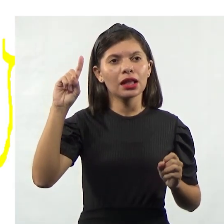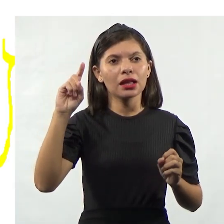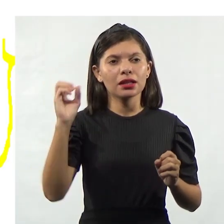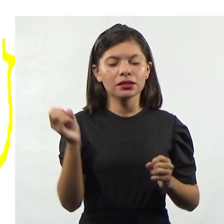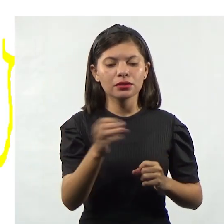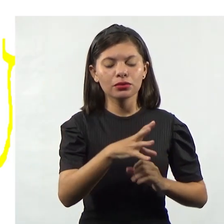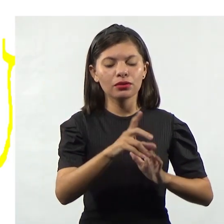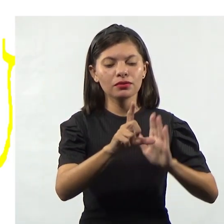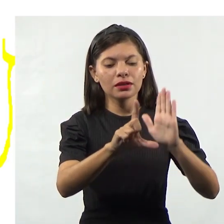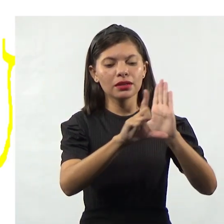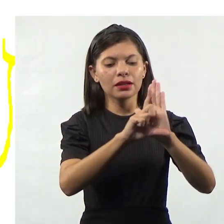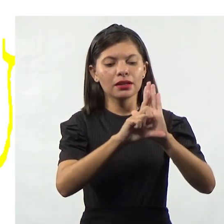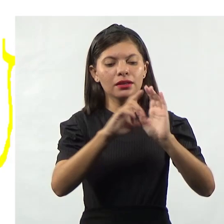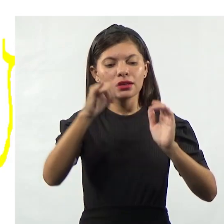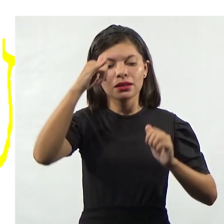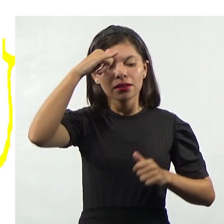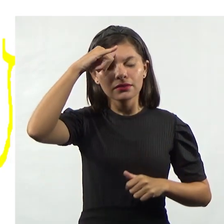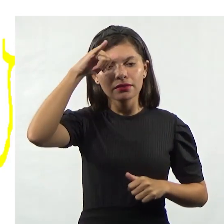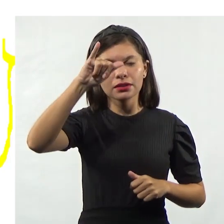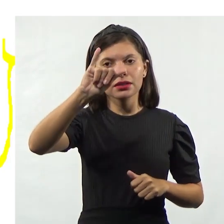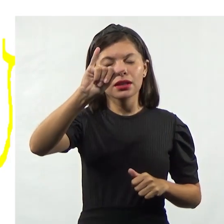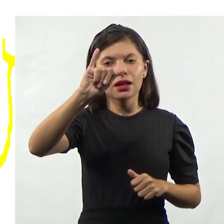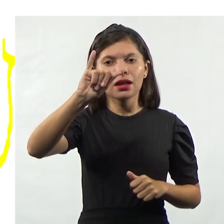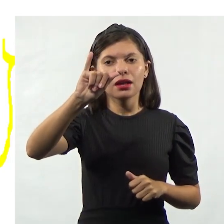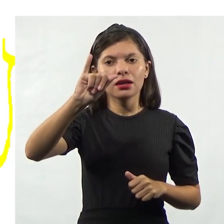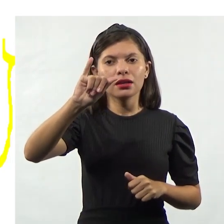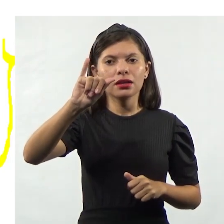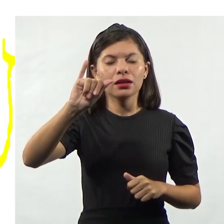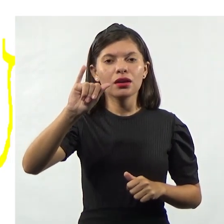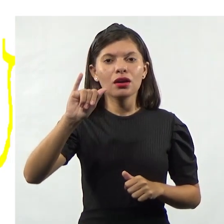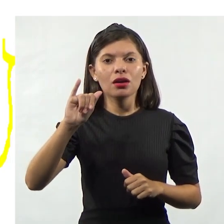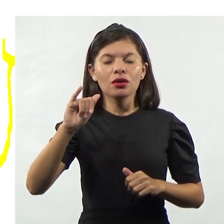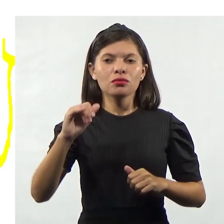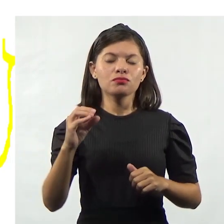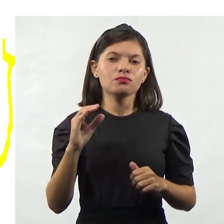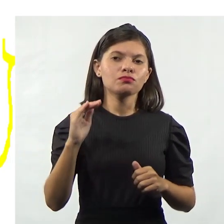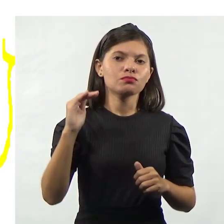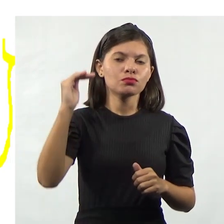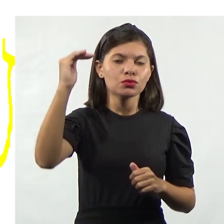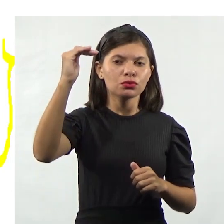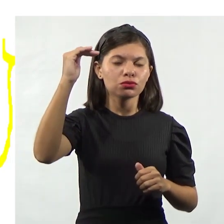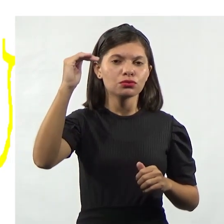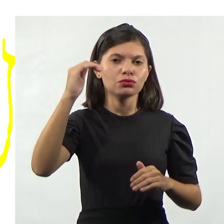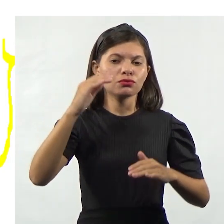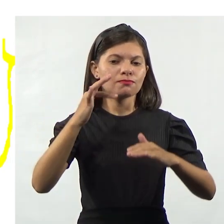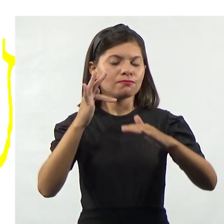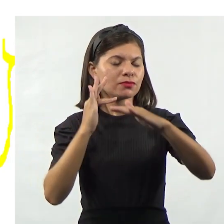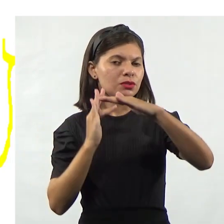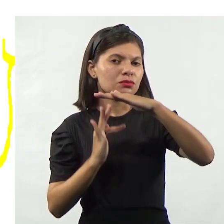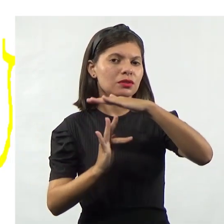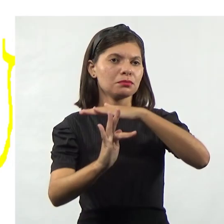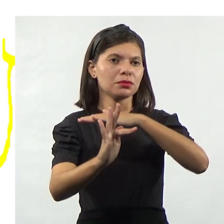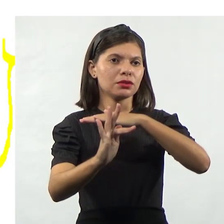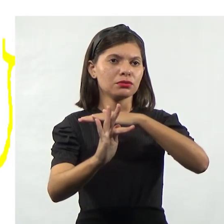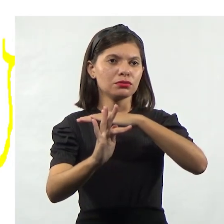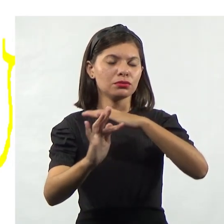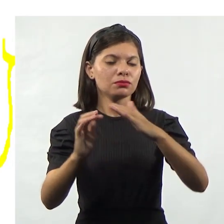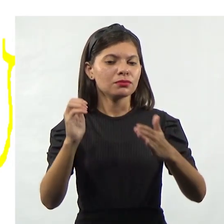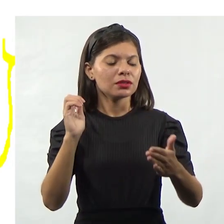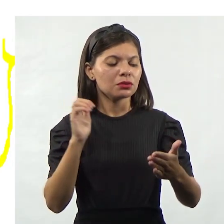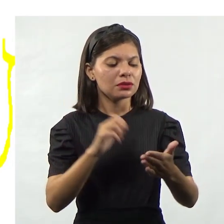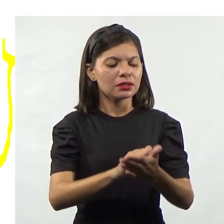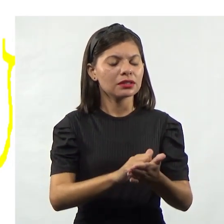a ideia da lei, da nova lei de licitações, é evitar o superfaturamento na contratação